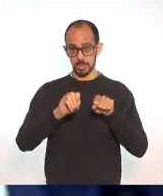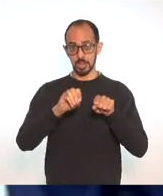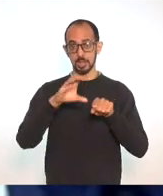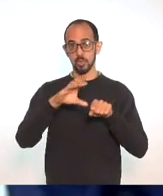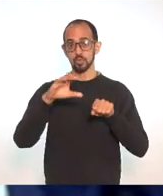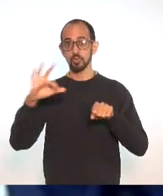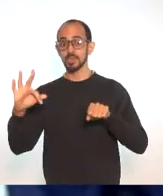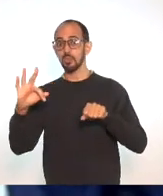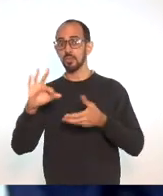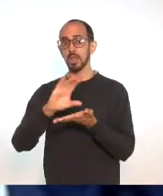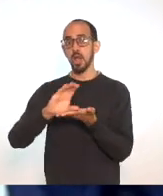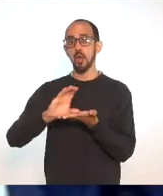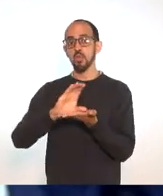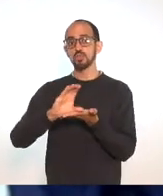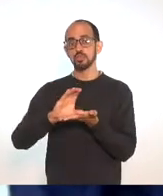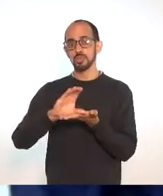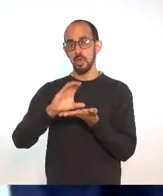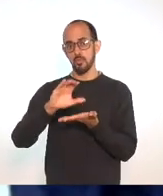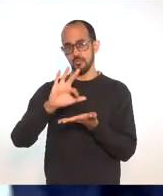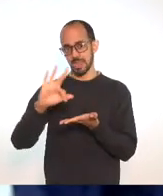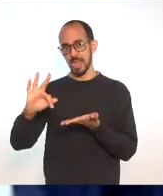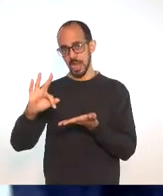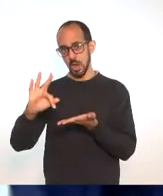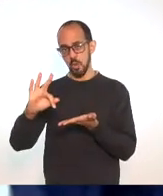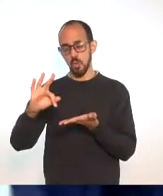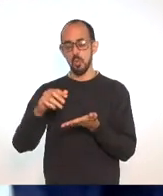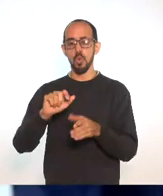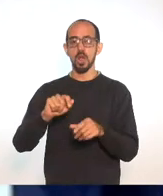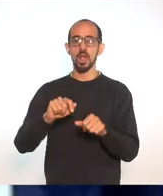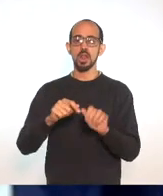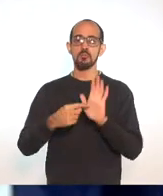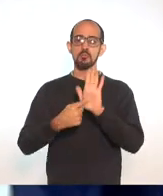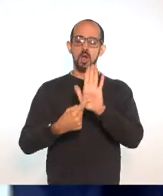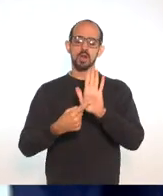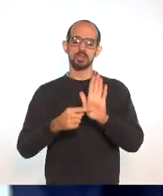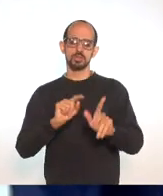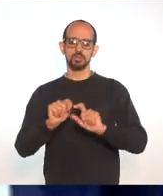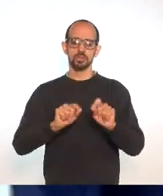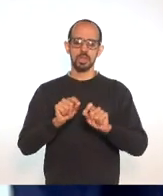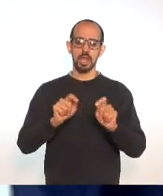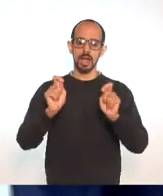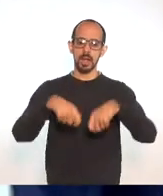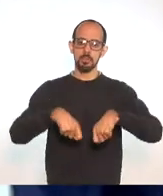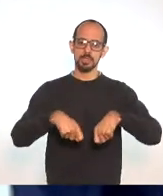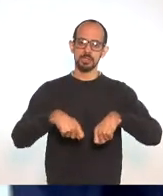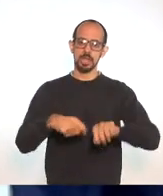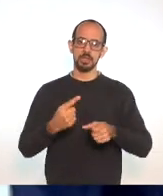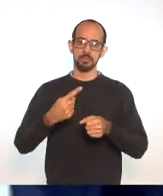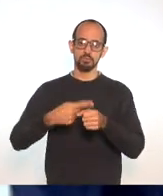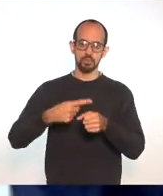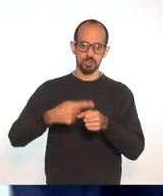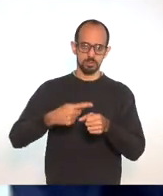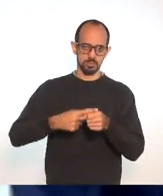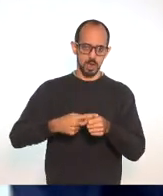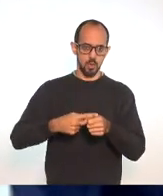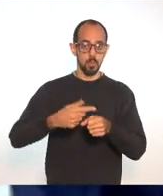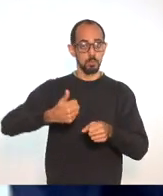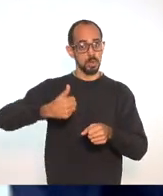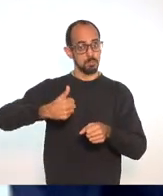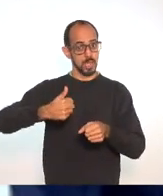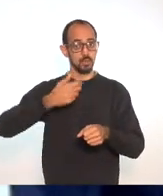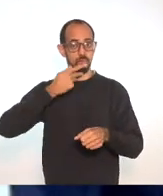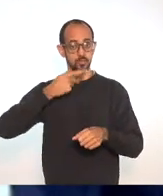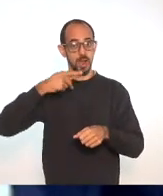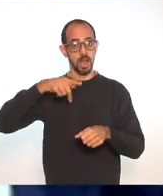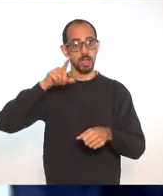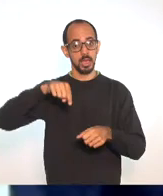ele dispõe bem na verdade ativa 30 dispõe de várias competências municipais dentre elas o inciso primeiro que diz